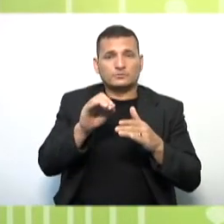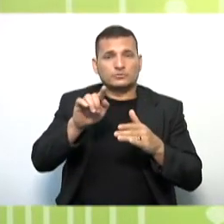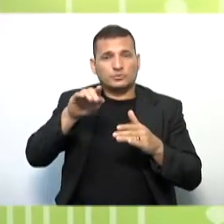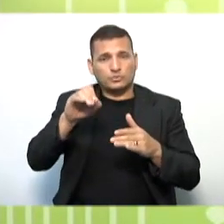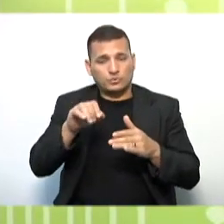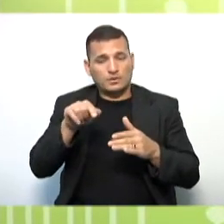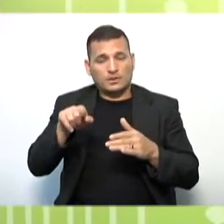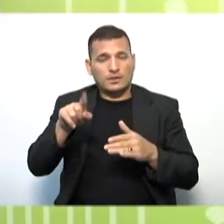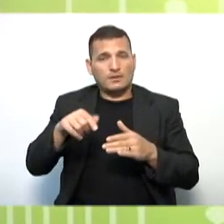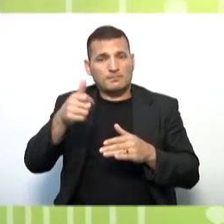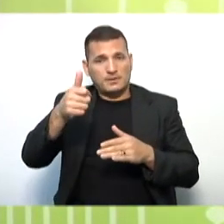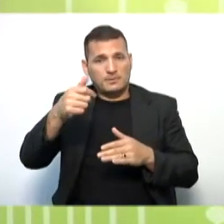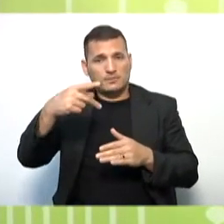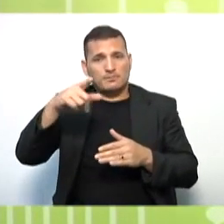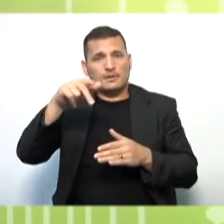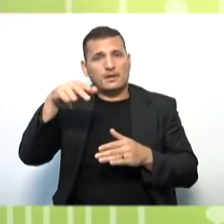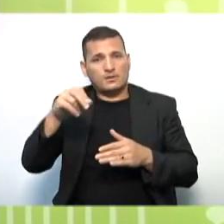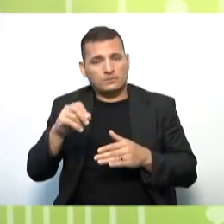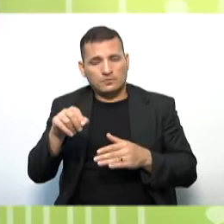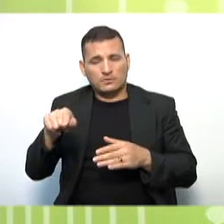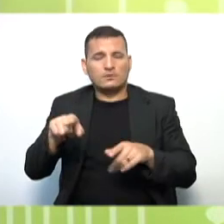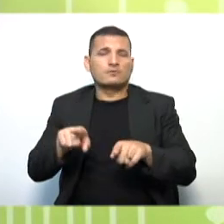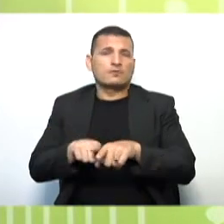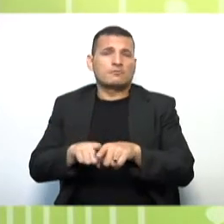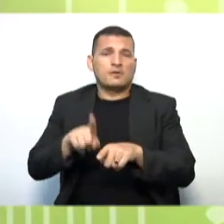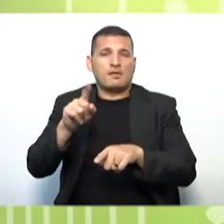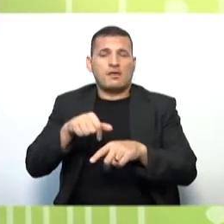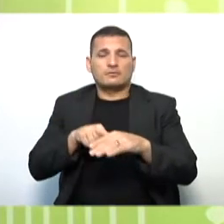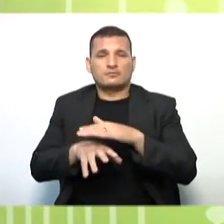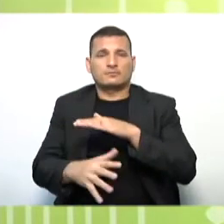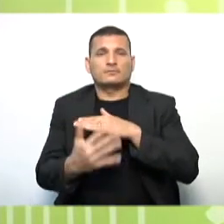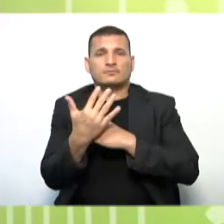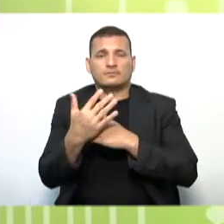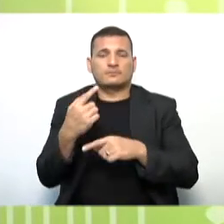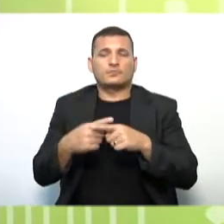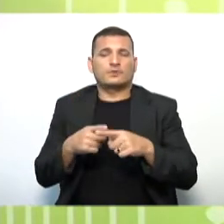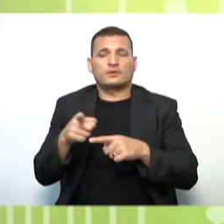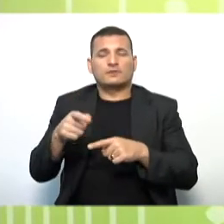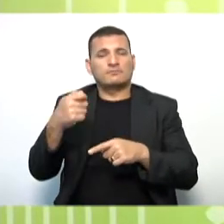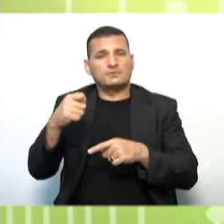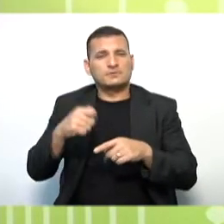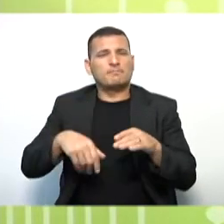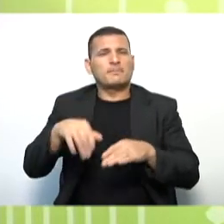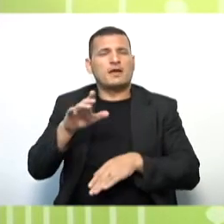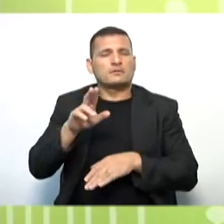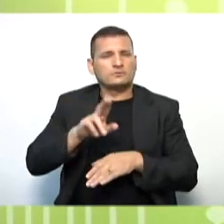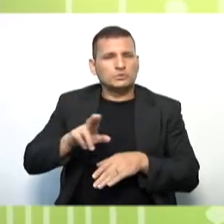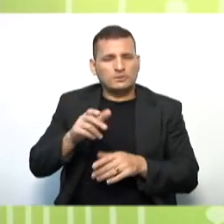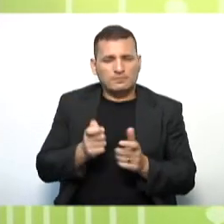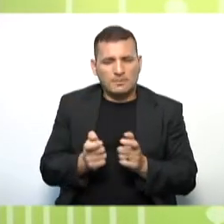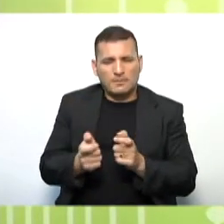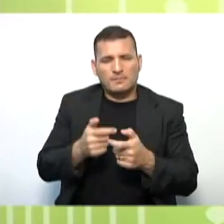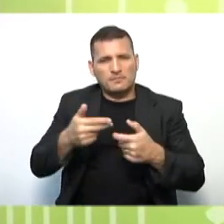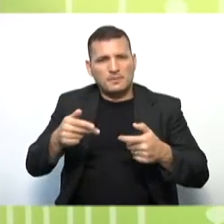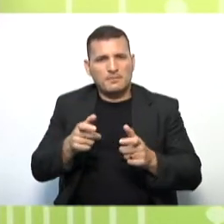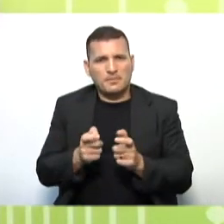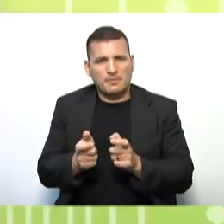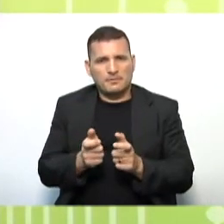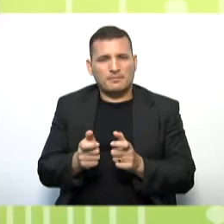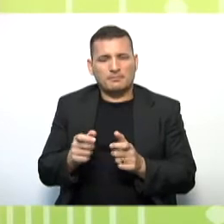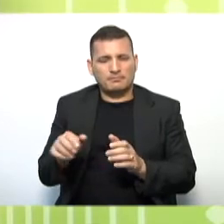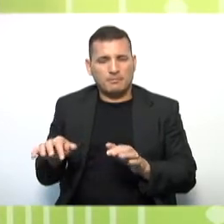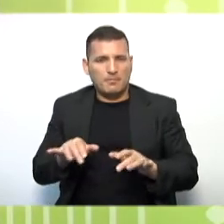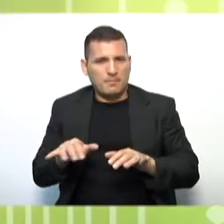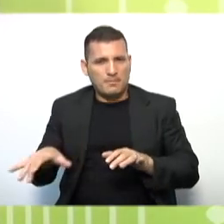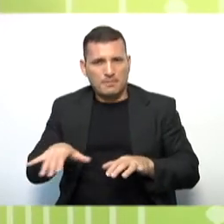de ser de primeiro plano, ele é de entrada e saída, porque ele demanda mais recursos de entrada e saída. Ok?